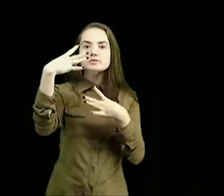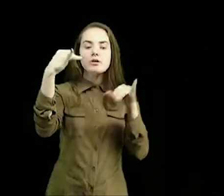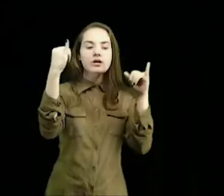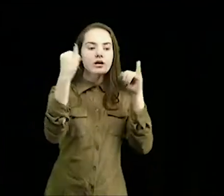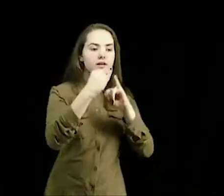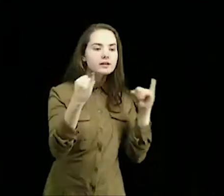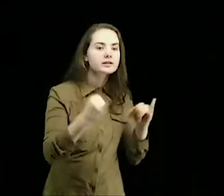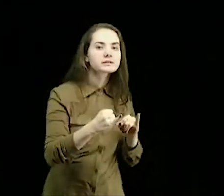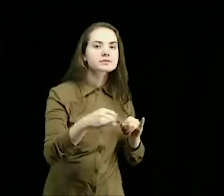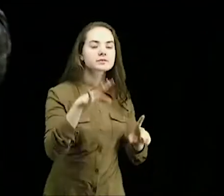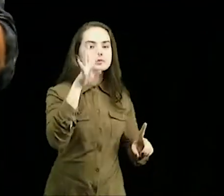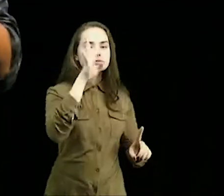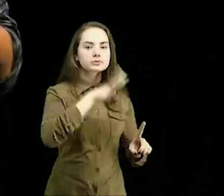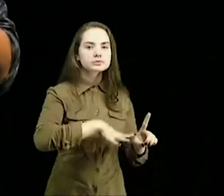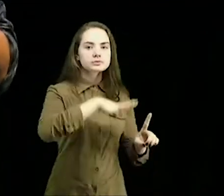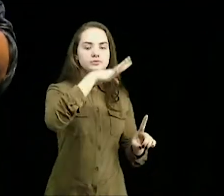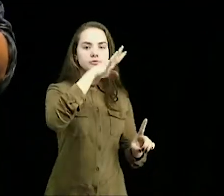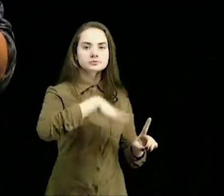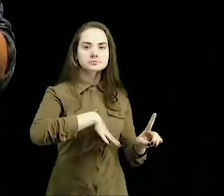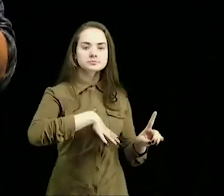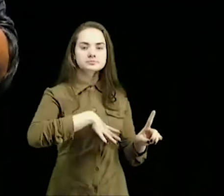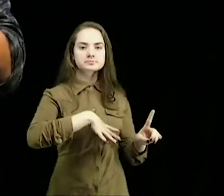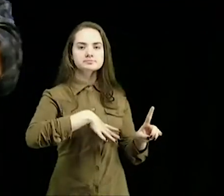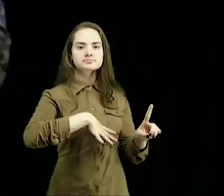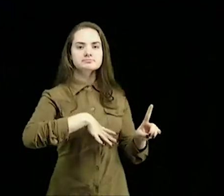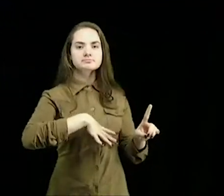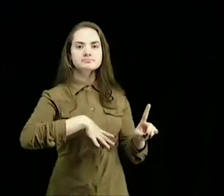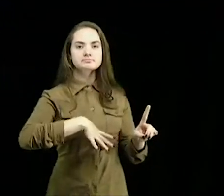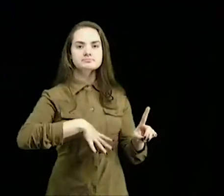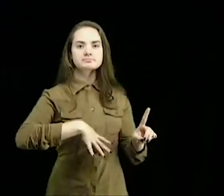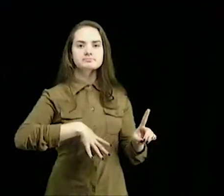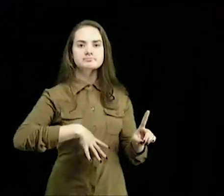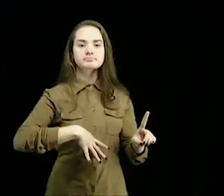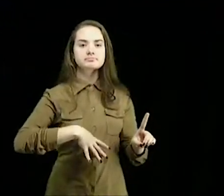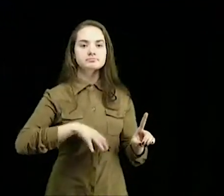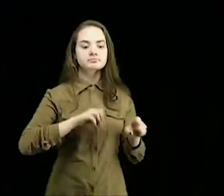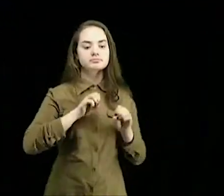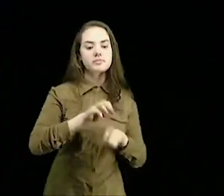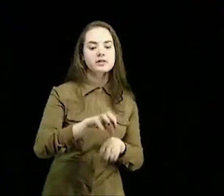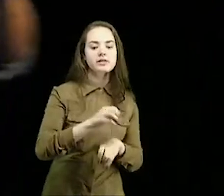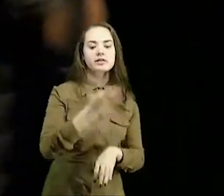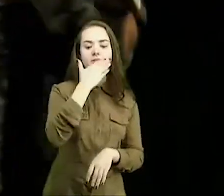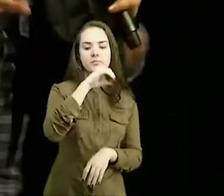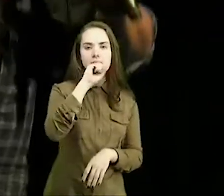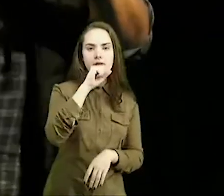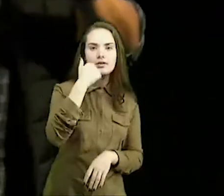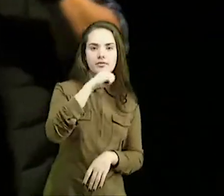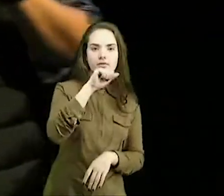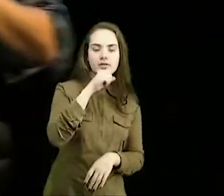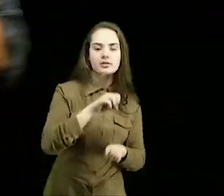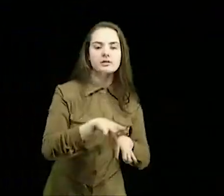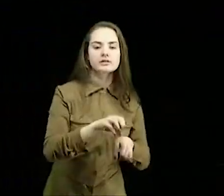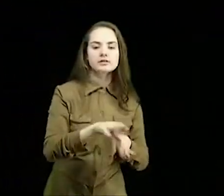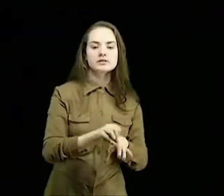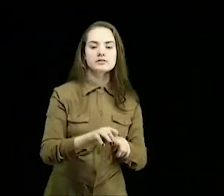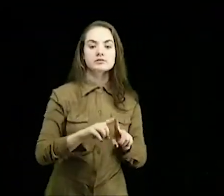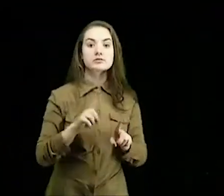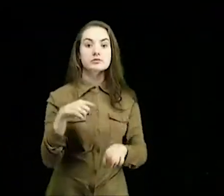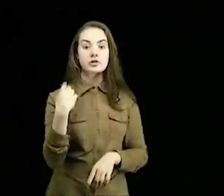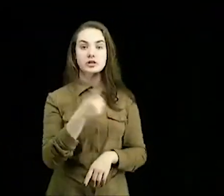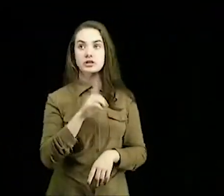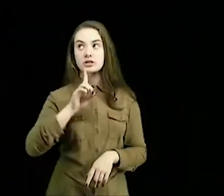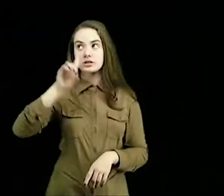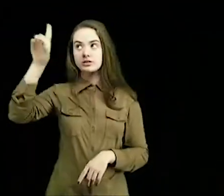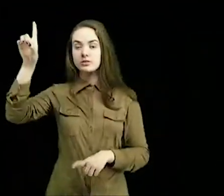ídolo, numa entidade. É passado de pai para filho. Não, a gente é do Senhor, a gente é de Deus. Mas a